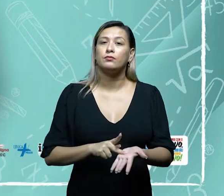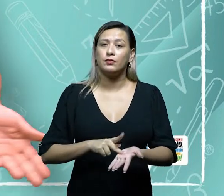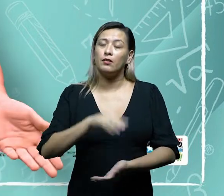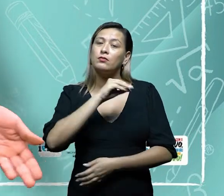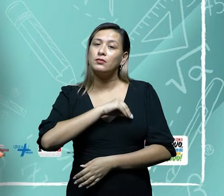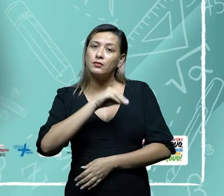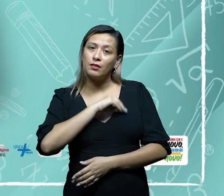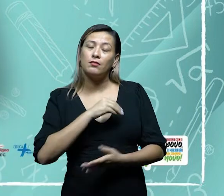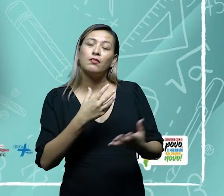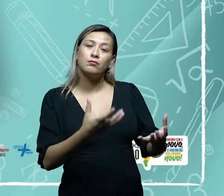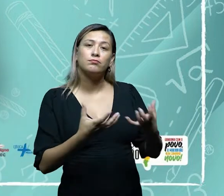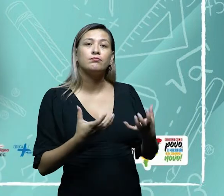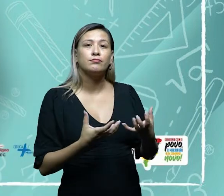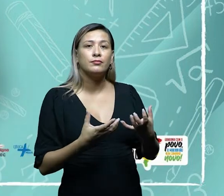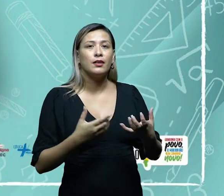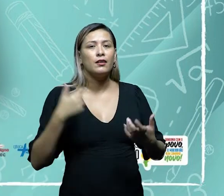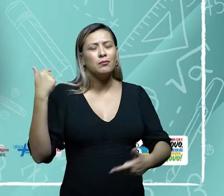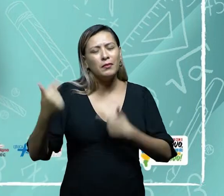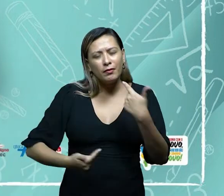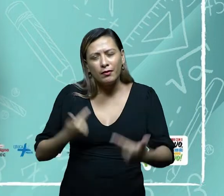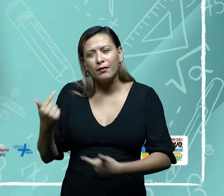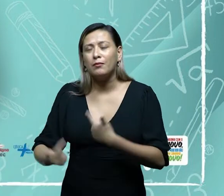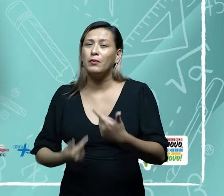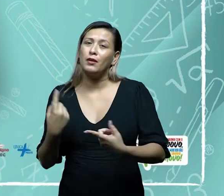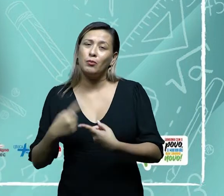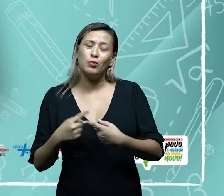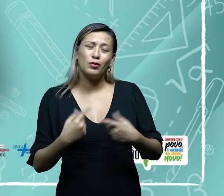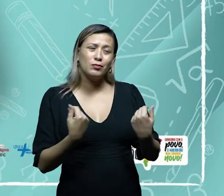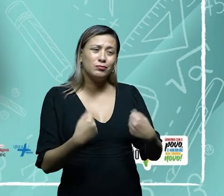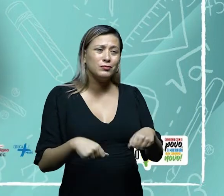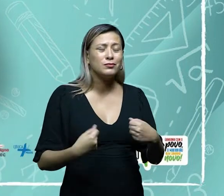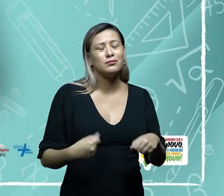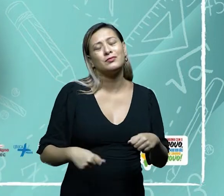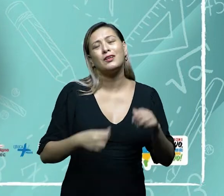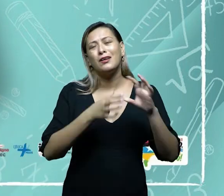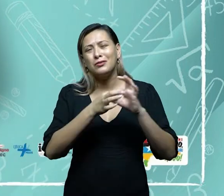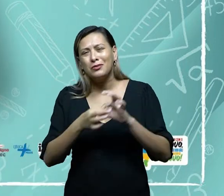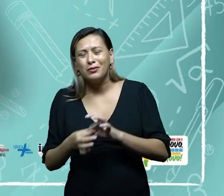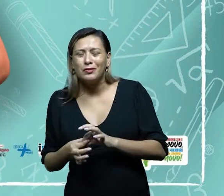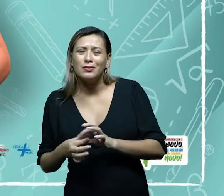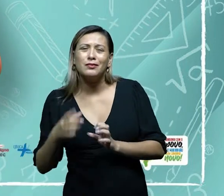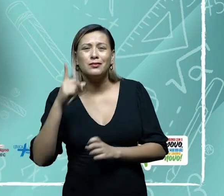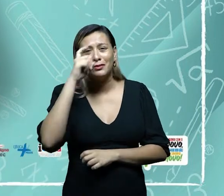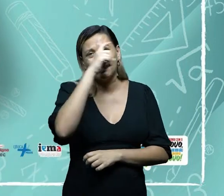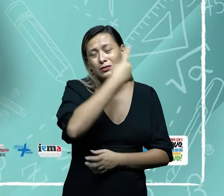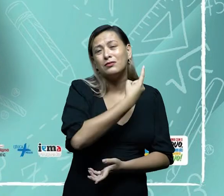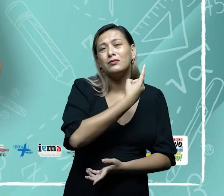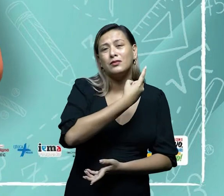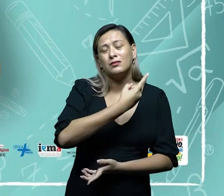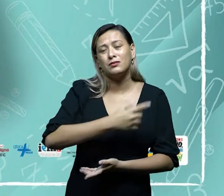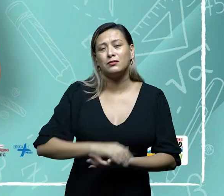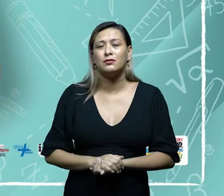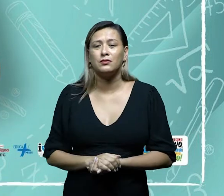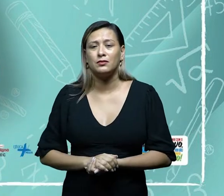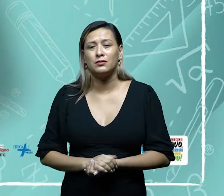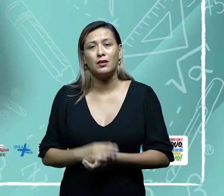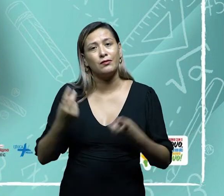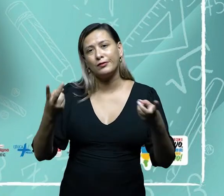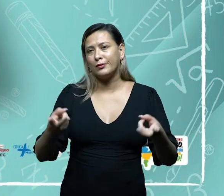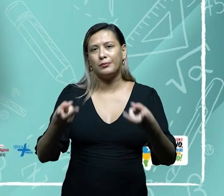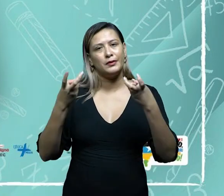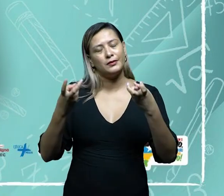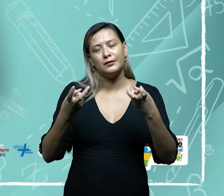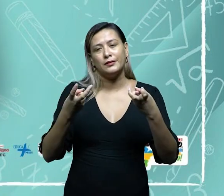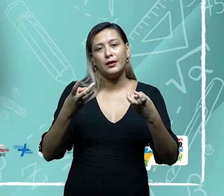remuneração por aquele trabalho, ele está precisando, ele está passando por uma situação difícil, então muitas das vezes eles não enxergam, né, aquele trabalho